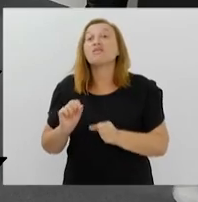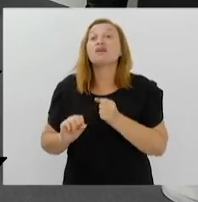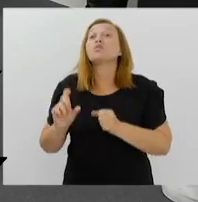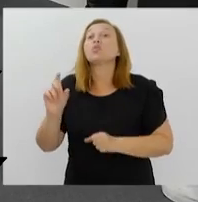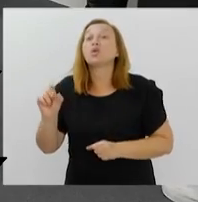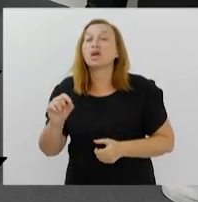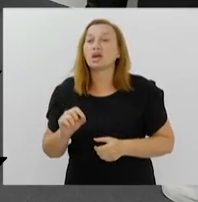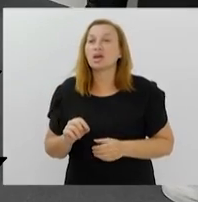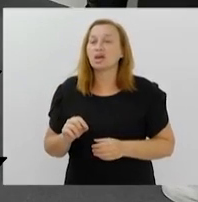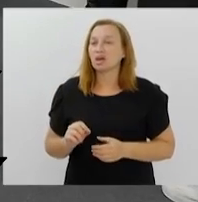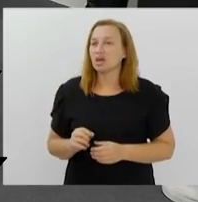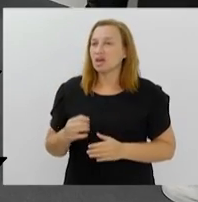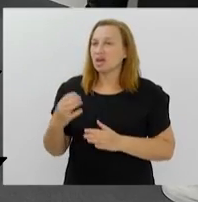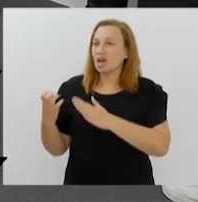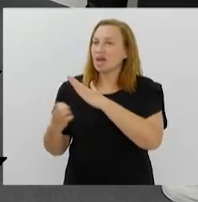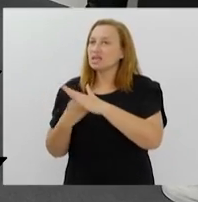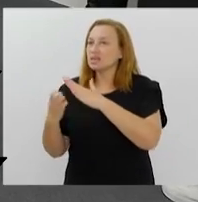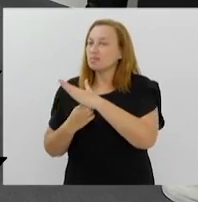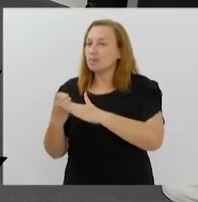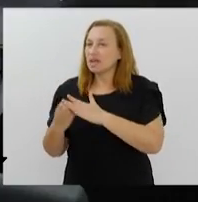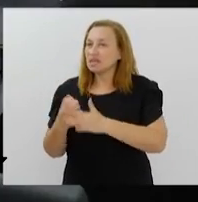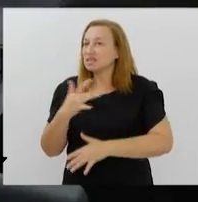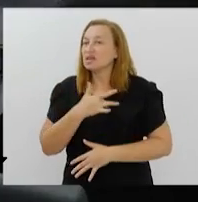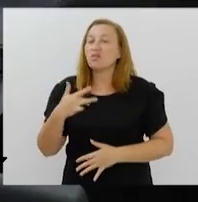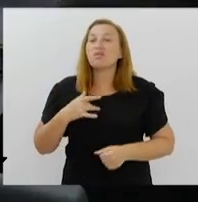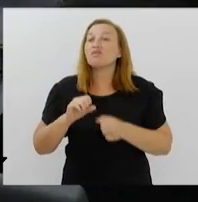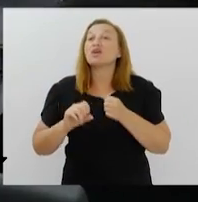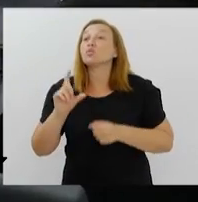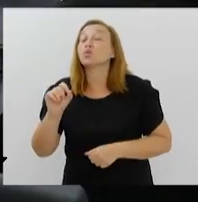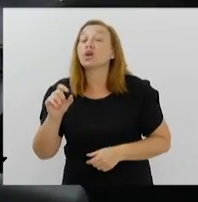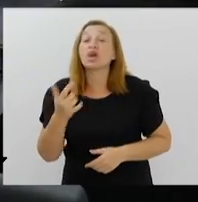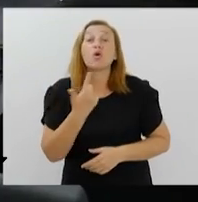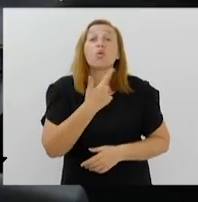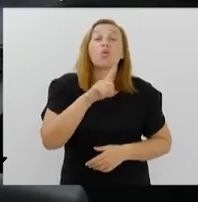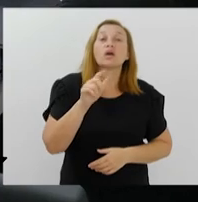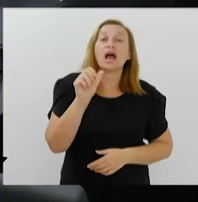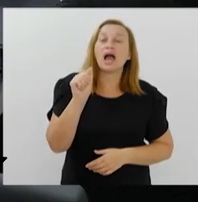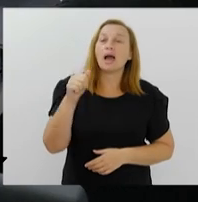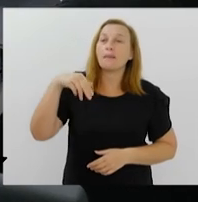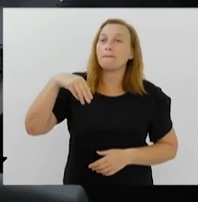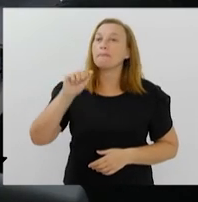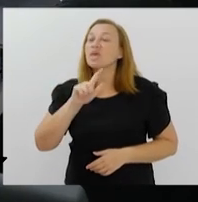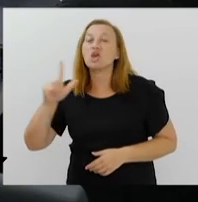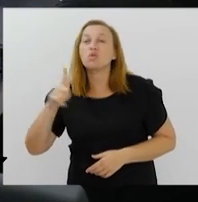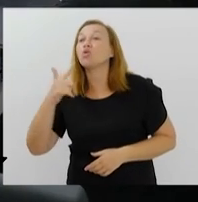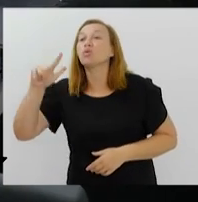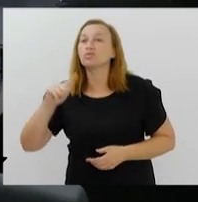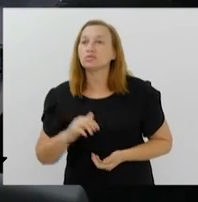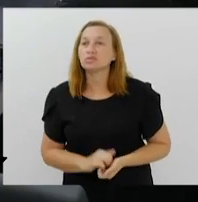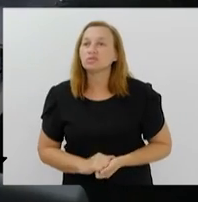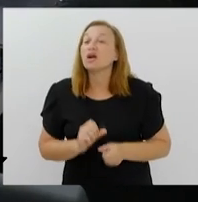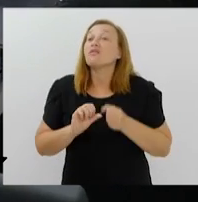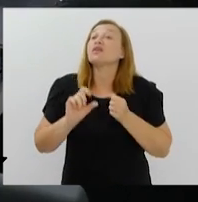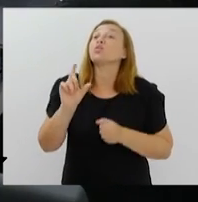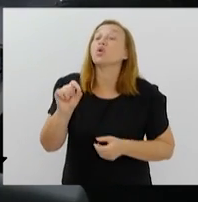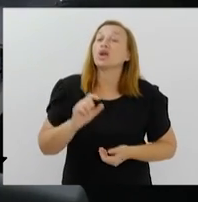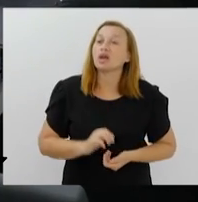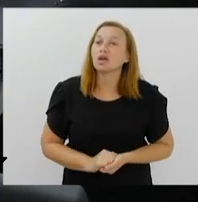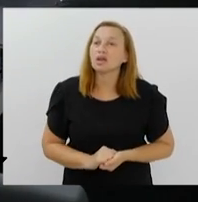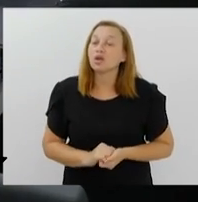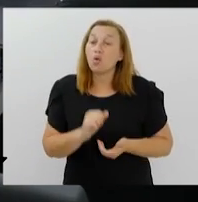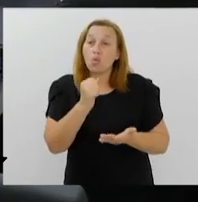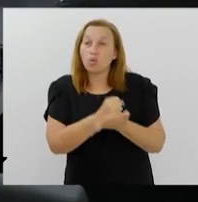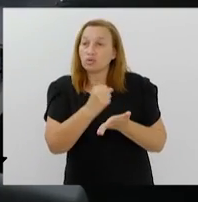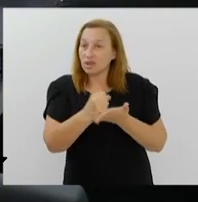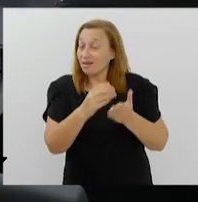as operadoras não tô falando só da unimedia outras fases fizeram também caso de outros aqui a000 outros fizeram faz o quê se valem do